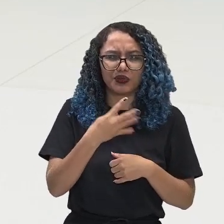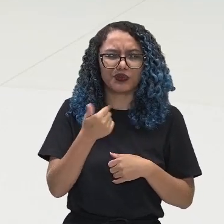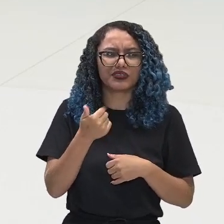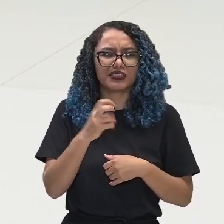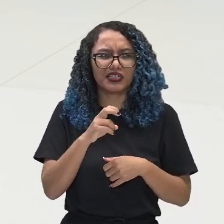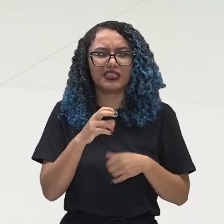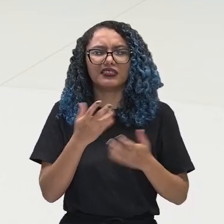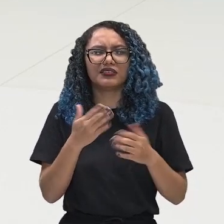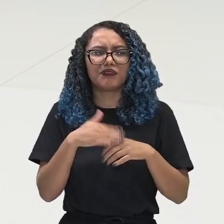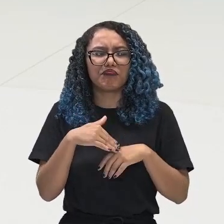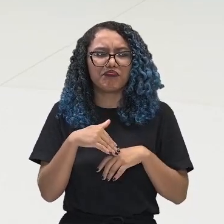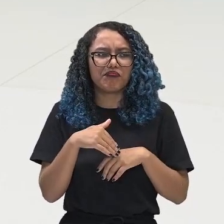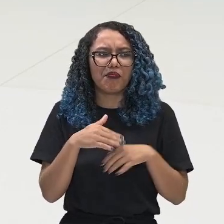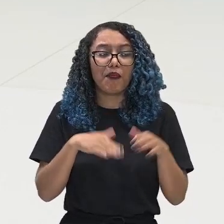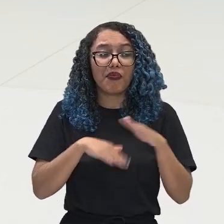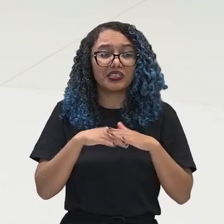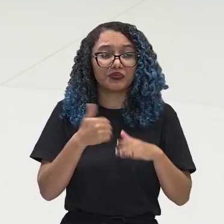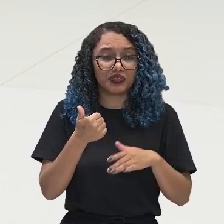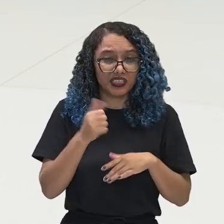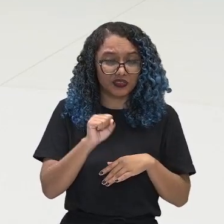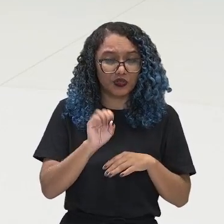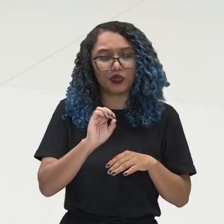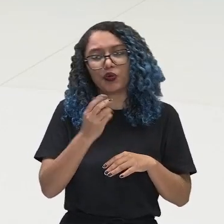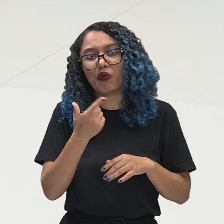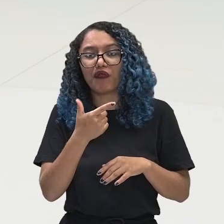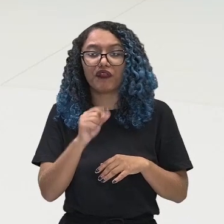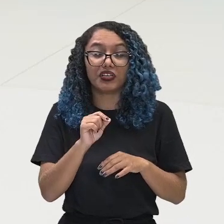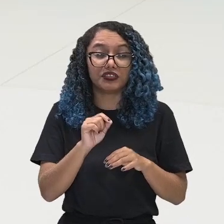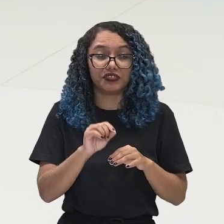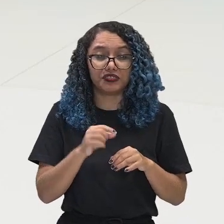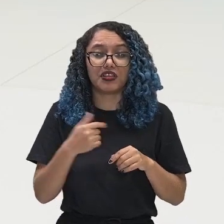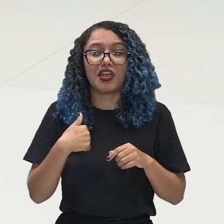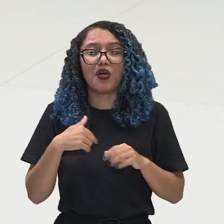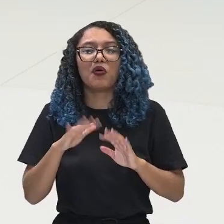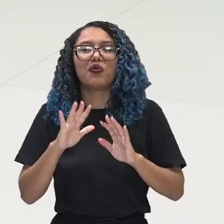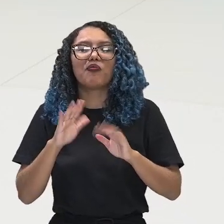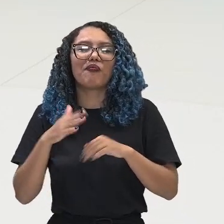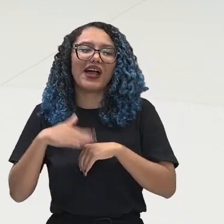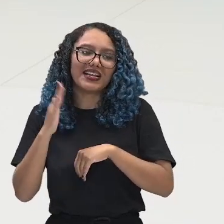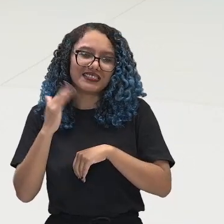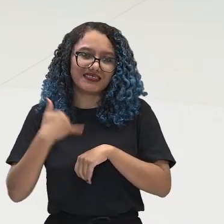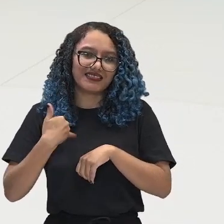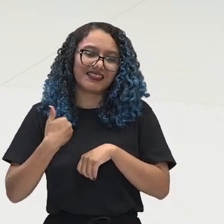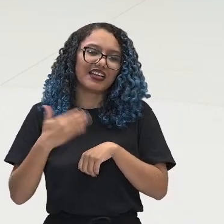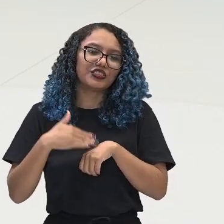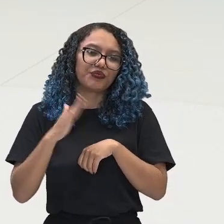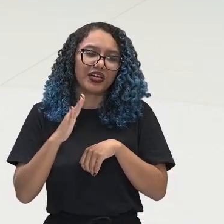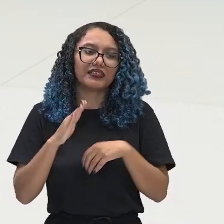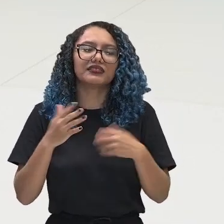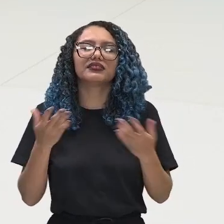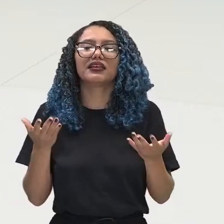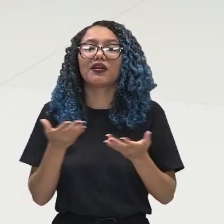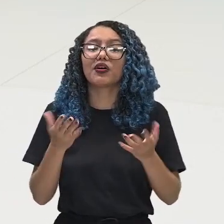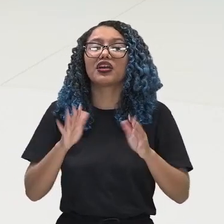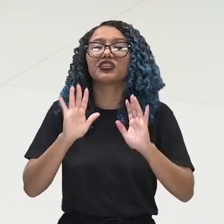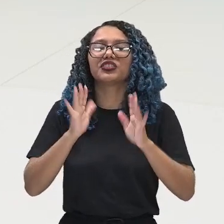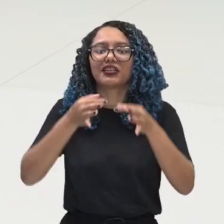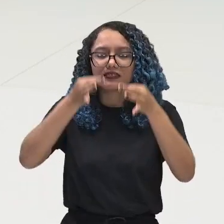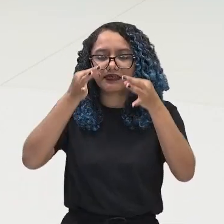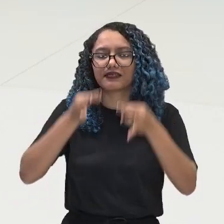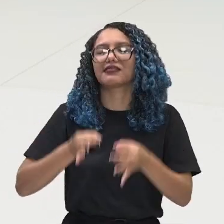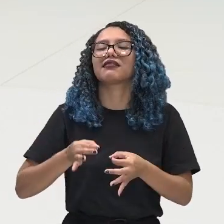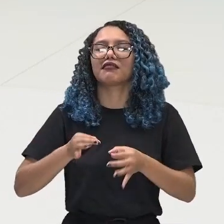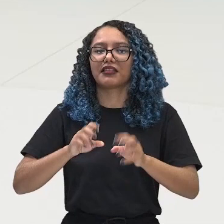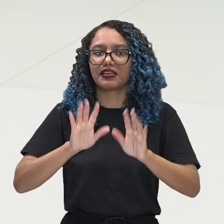máximo 18, não sei, pode ser que você tenha 20, não é? Eu já estou um pouco à frente disso. Então, hoje eu já tenho certeza das escolhas que eu